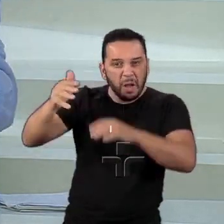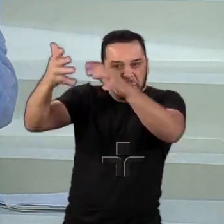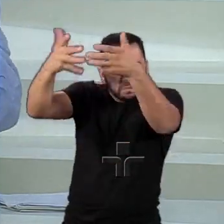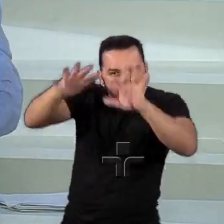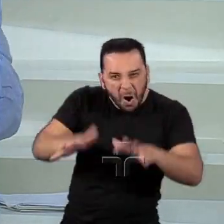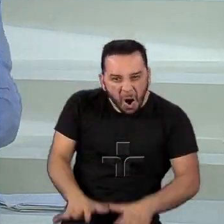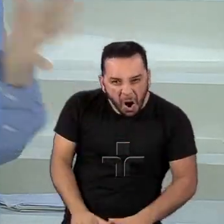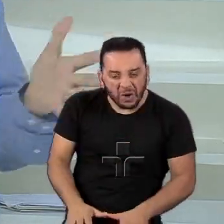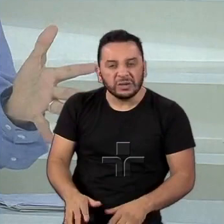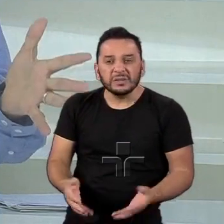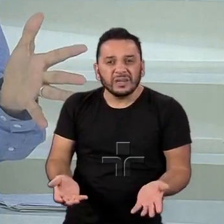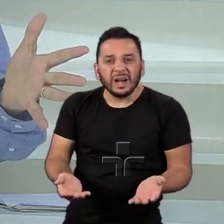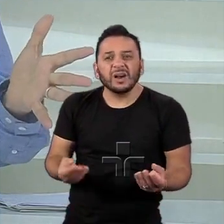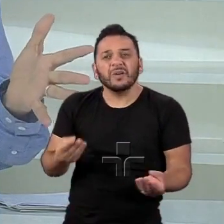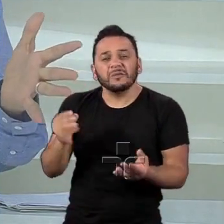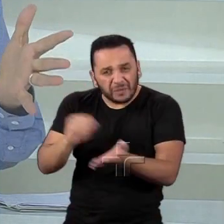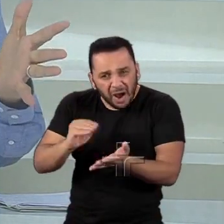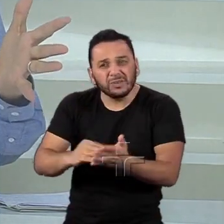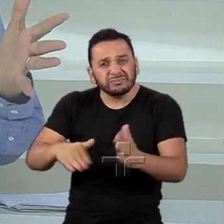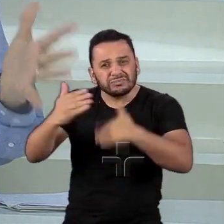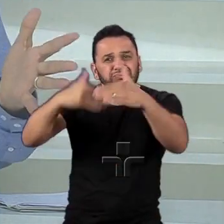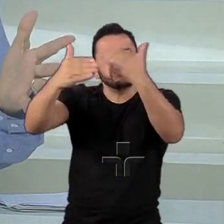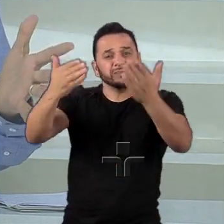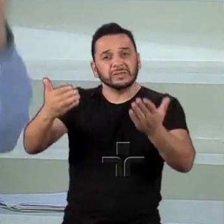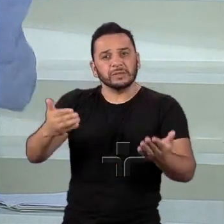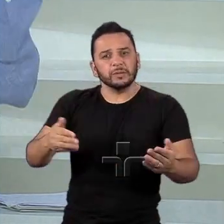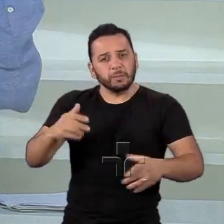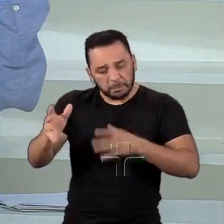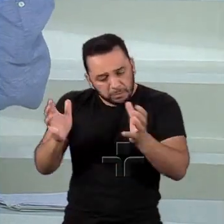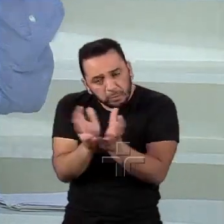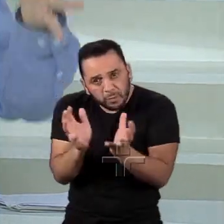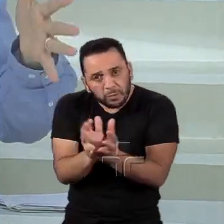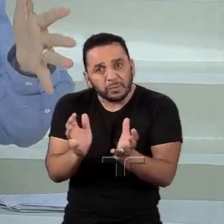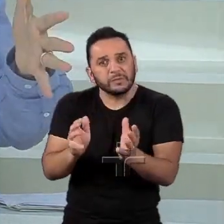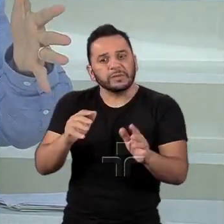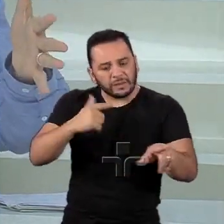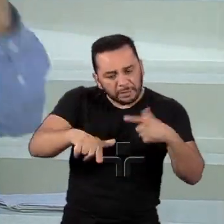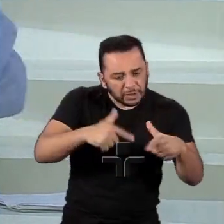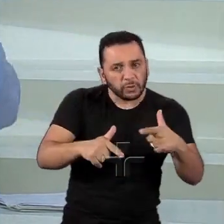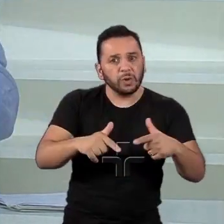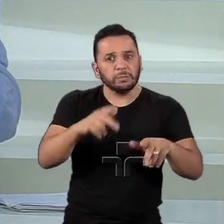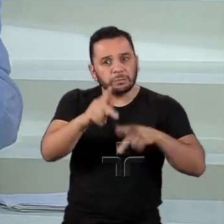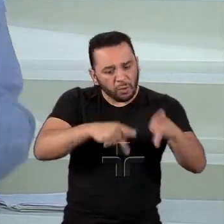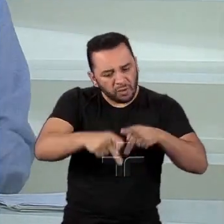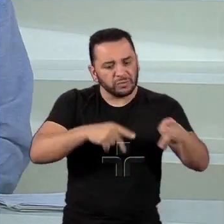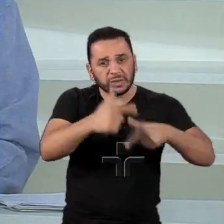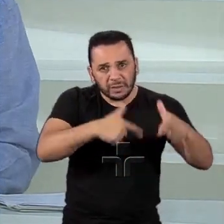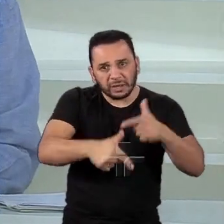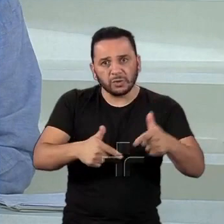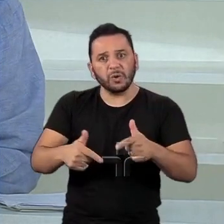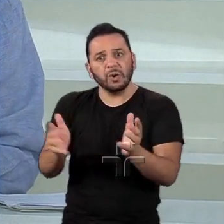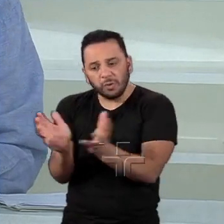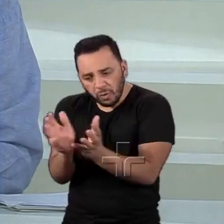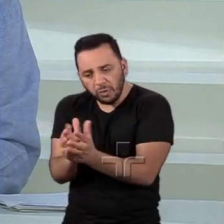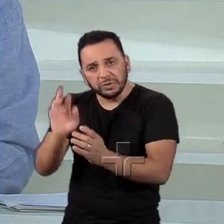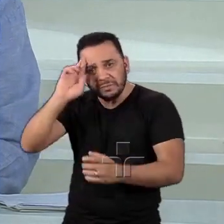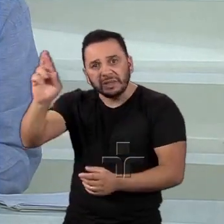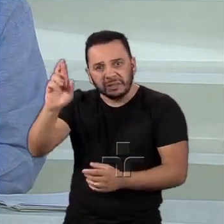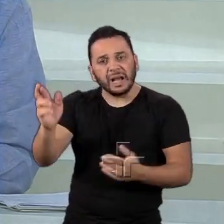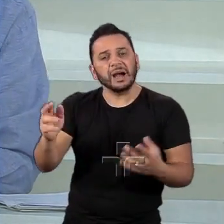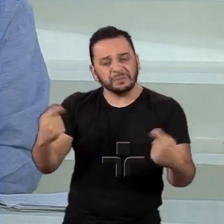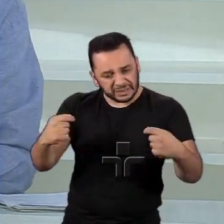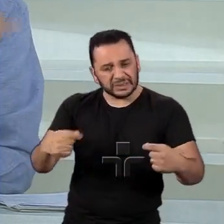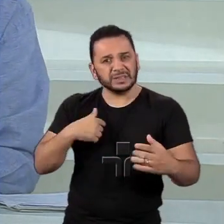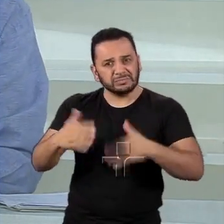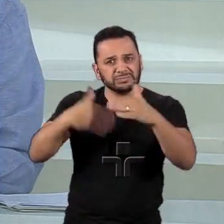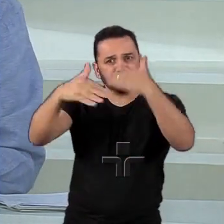mais sofrimento para os empresários. Isso que vai acontecer se algum deles ganhar. E qualquer um deles vai acontecer isso, porque no outro dia vão estar na